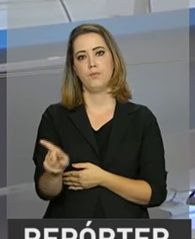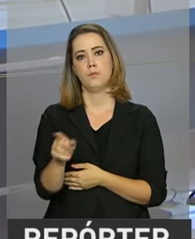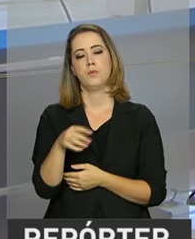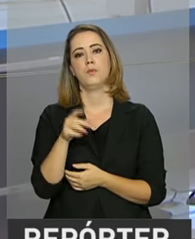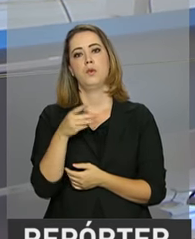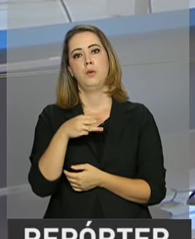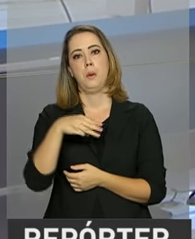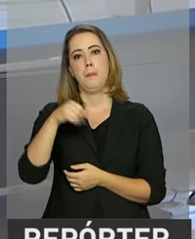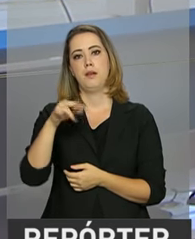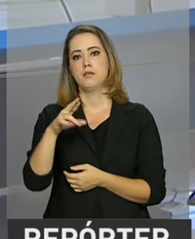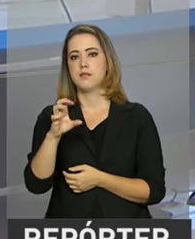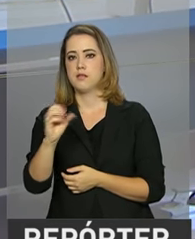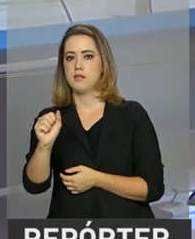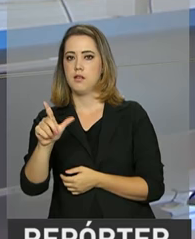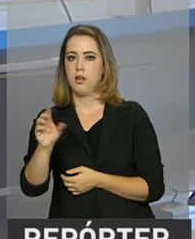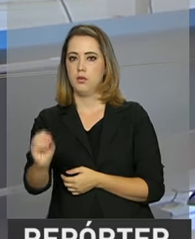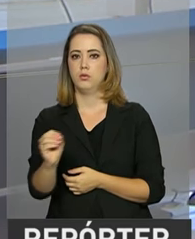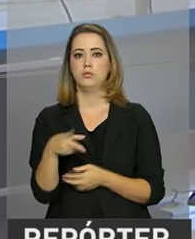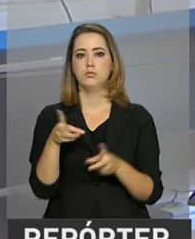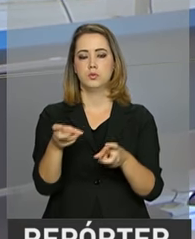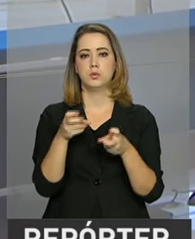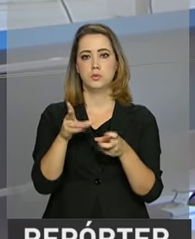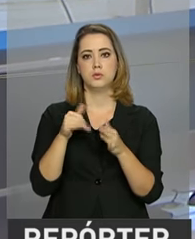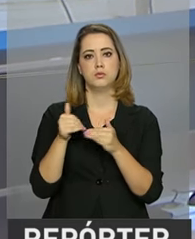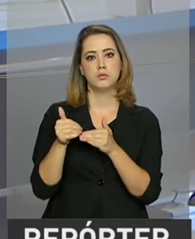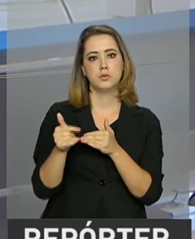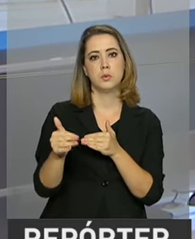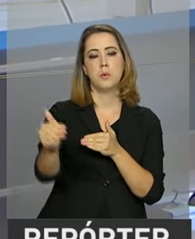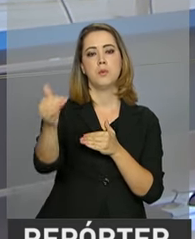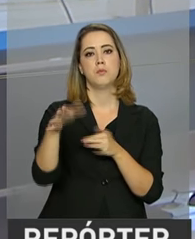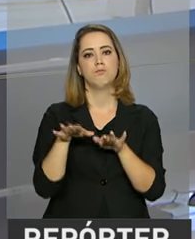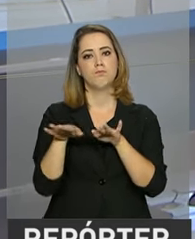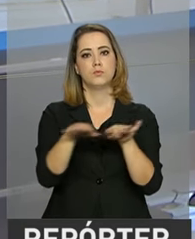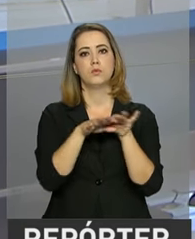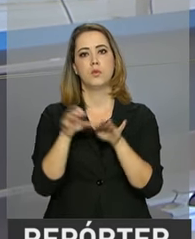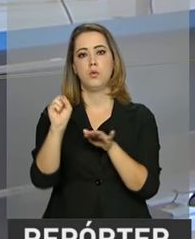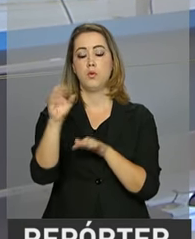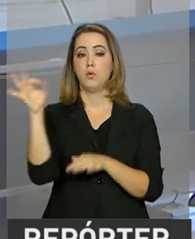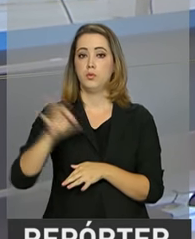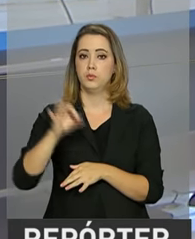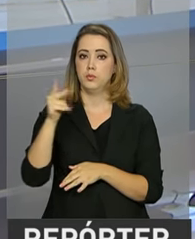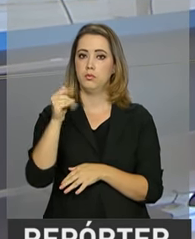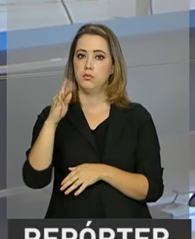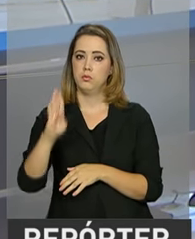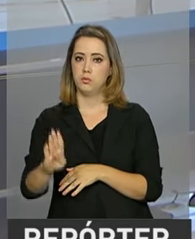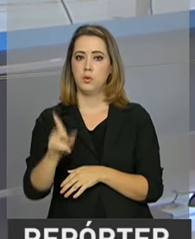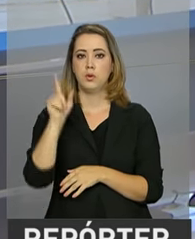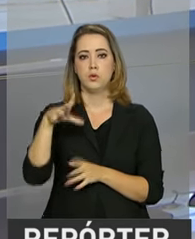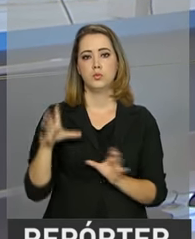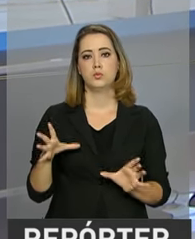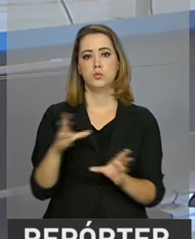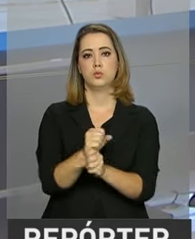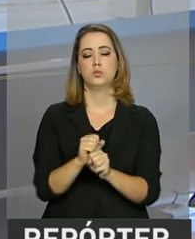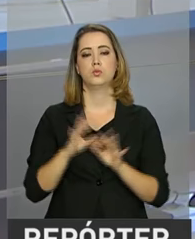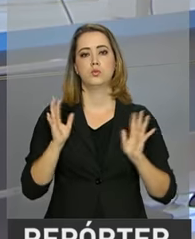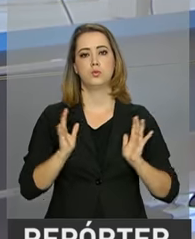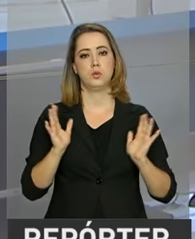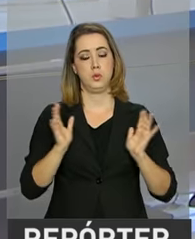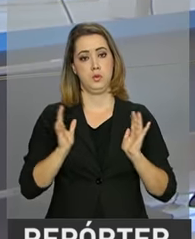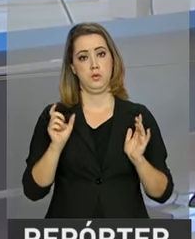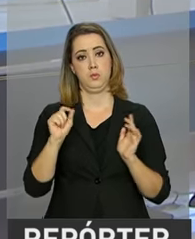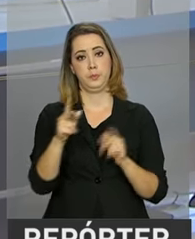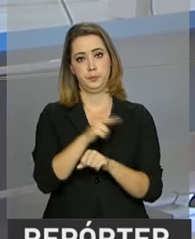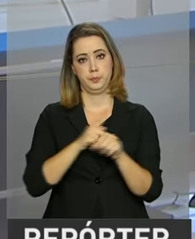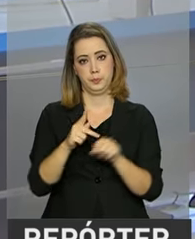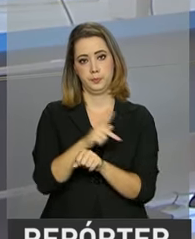Previdência, Marcelo Caetano. A expectativa é manter a despesa estável em 8% do PIB, que é a soma de todas as